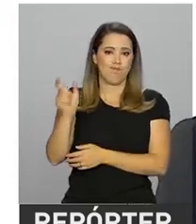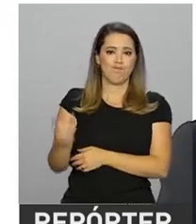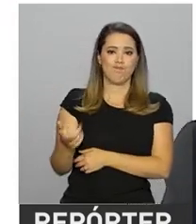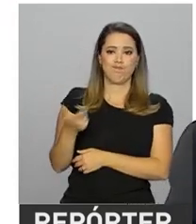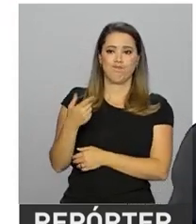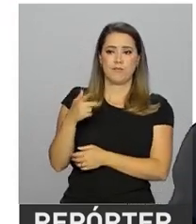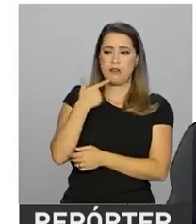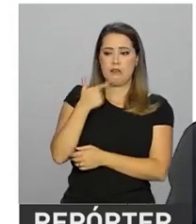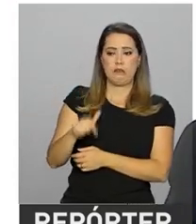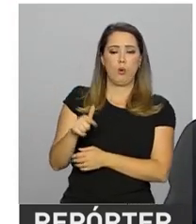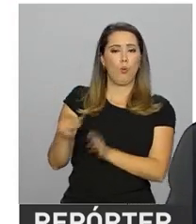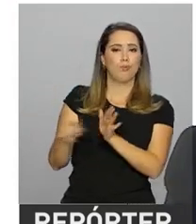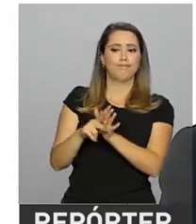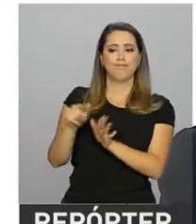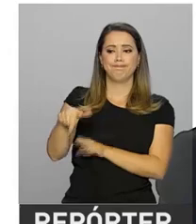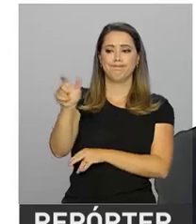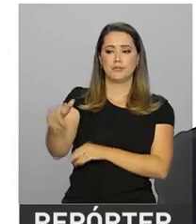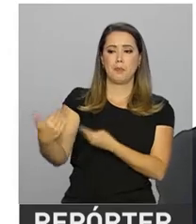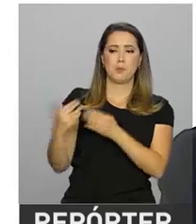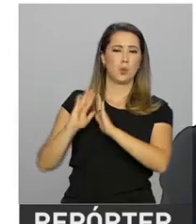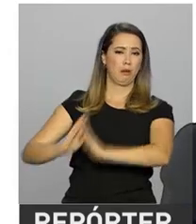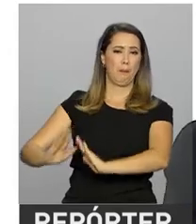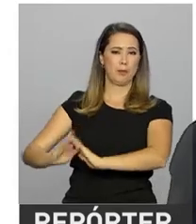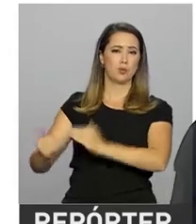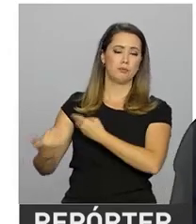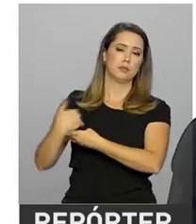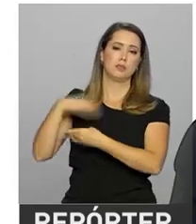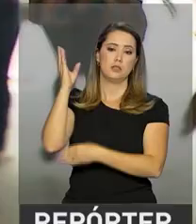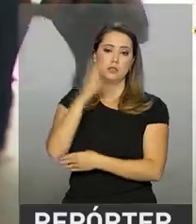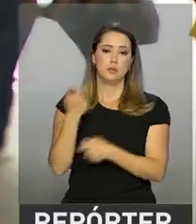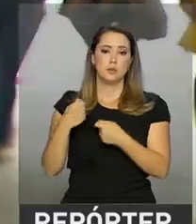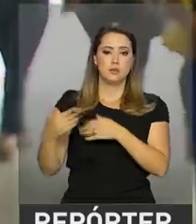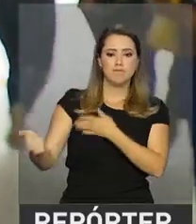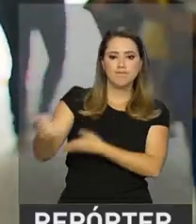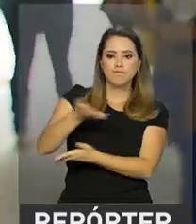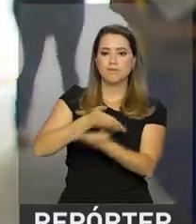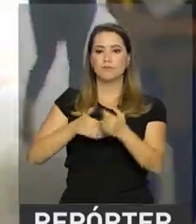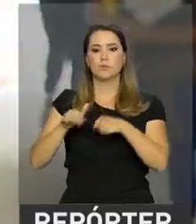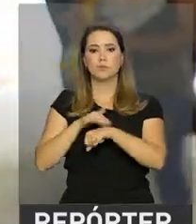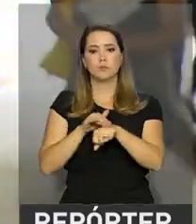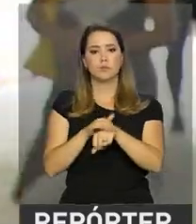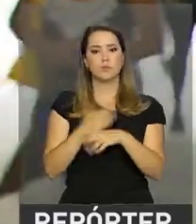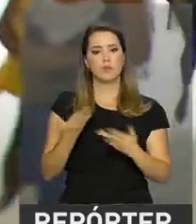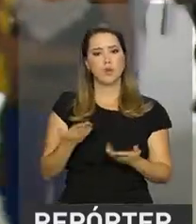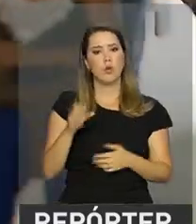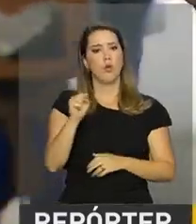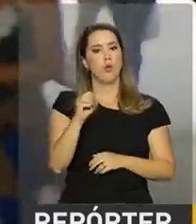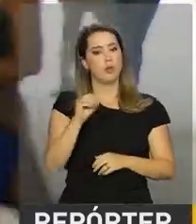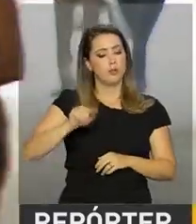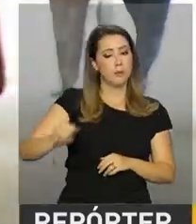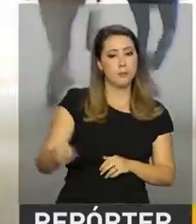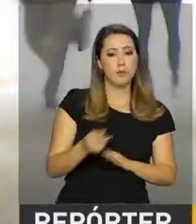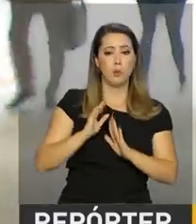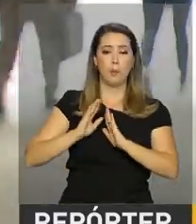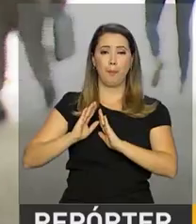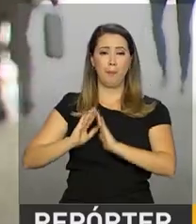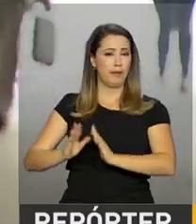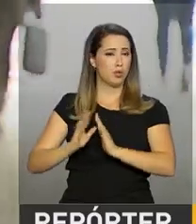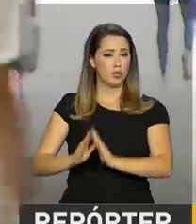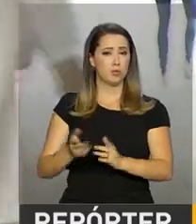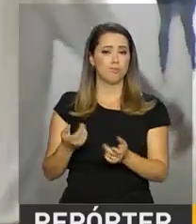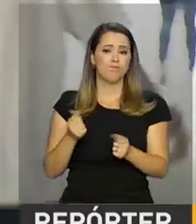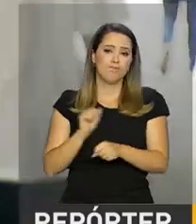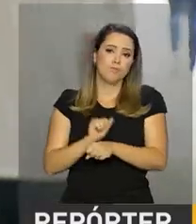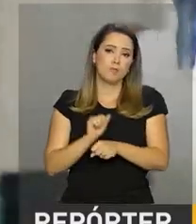reconhecimento da condição de refugiado a gente precisa fazer com que eles se falam com cerca de 80 mil pedidos pendentes o conare pretende